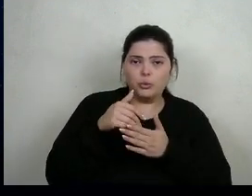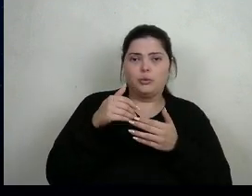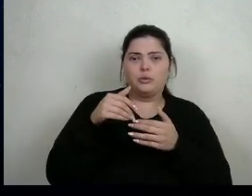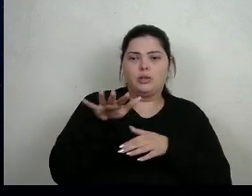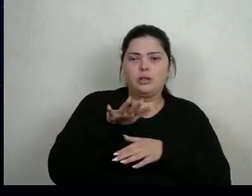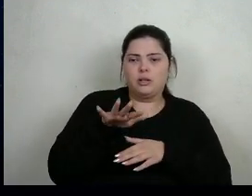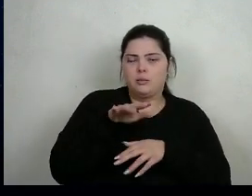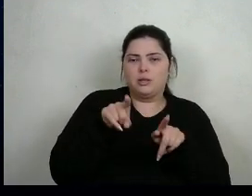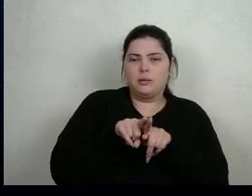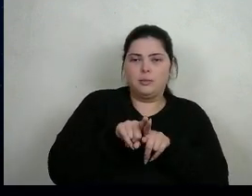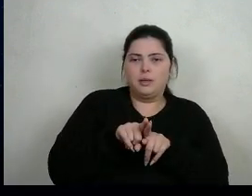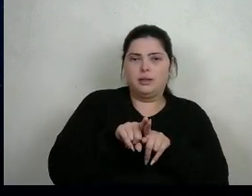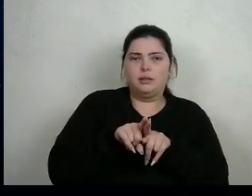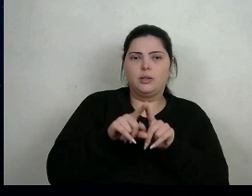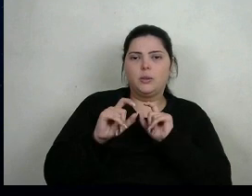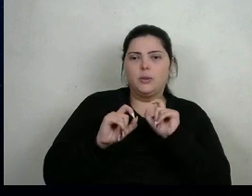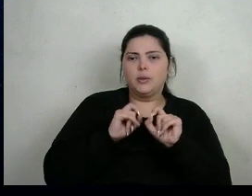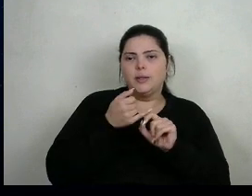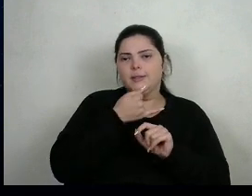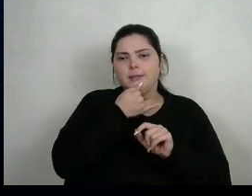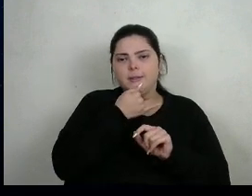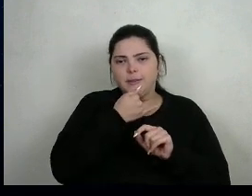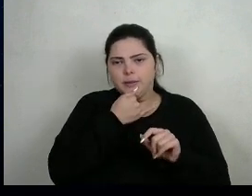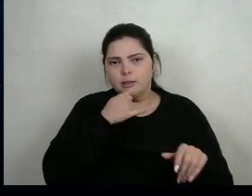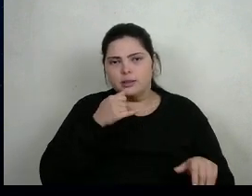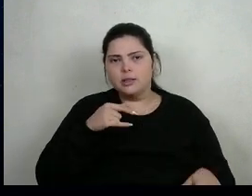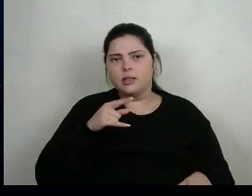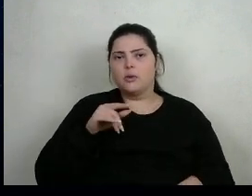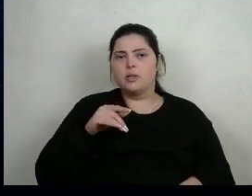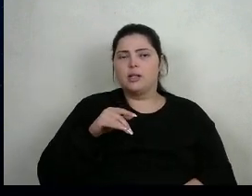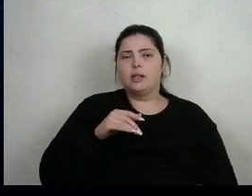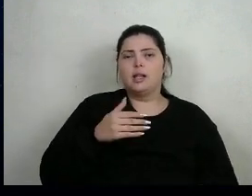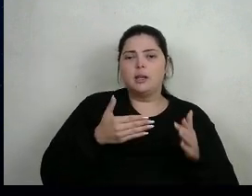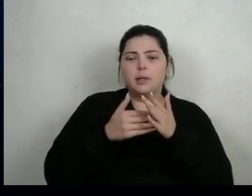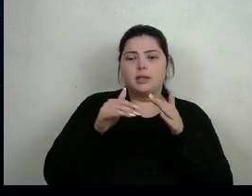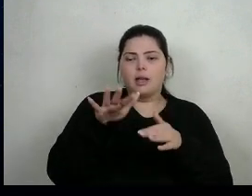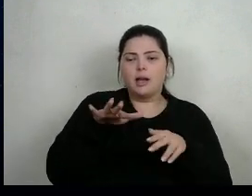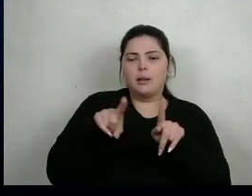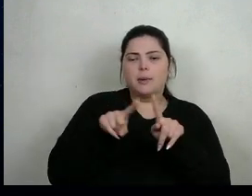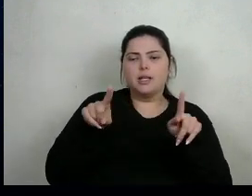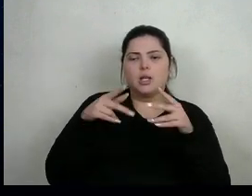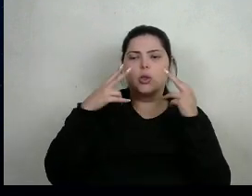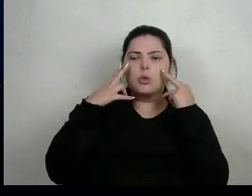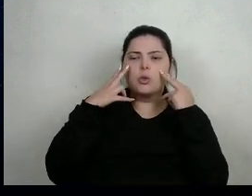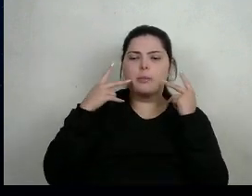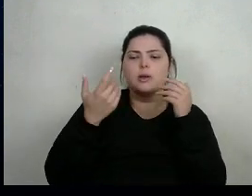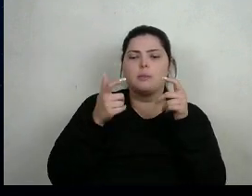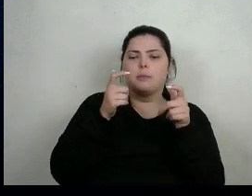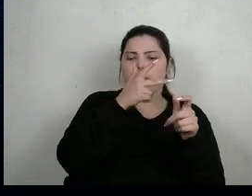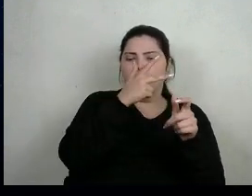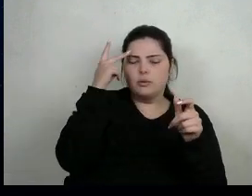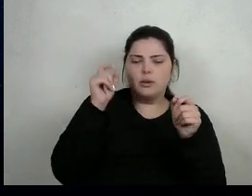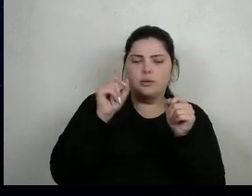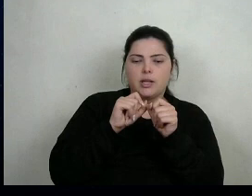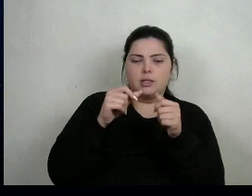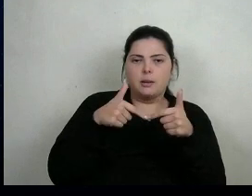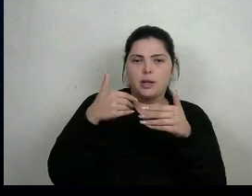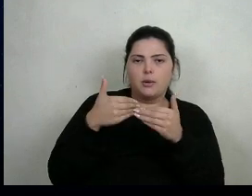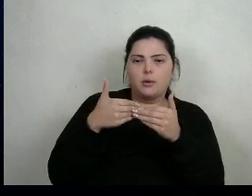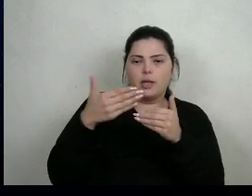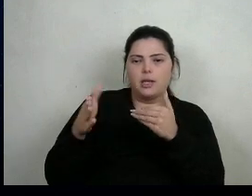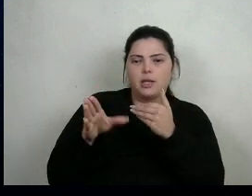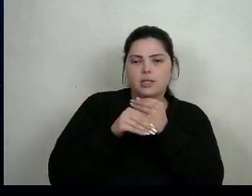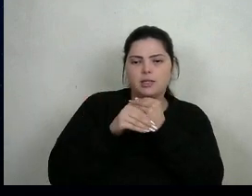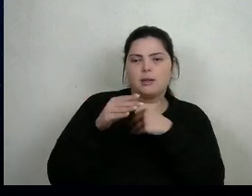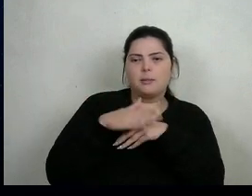querendo ou não isso infelizmente não se restringe a nossa área mas é um negócio bastante comum as pessoas que fazem hora extras são as mais bem vistas pela